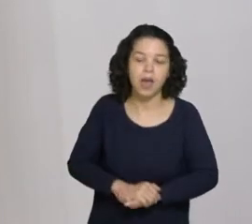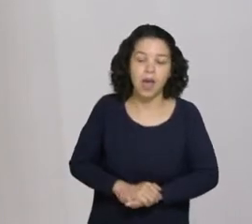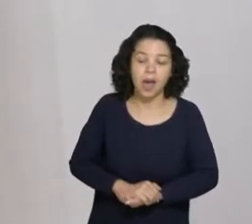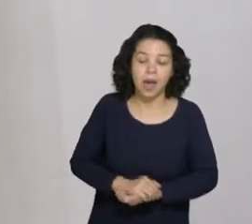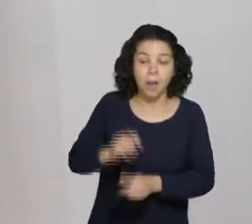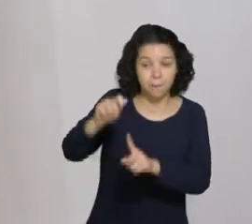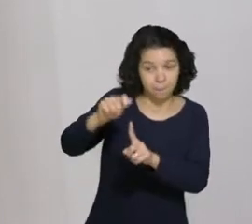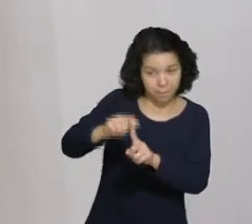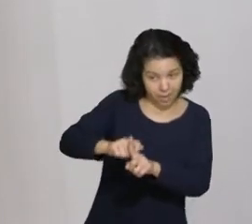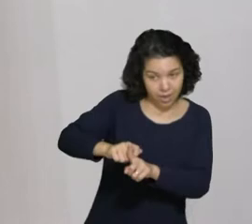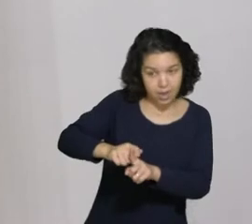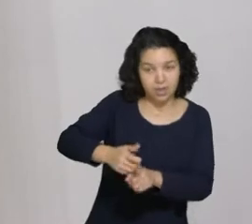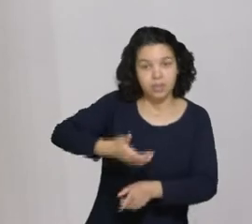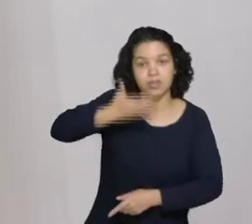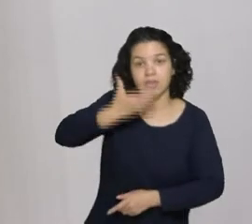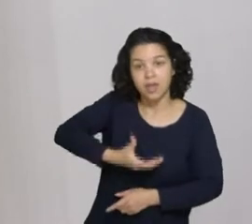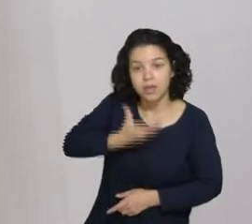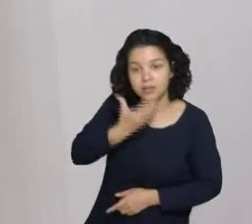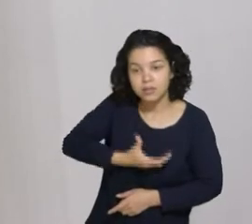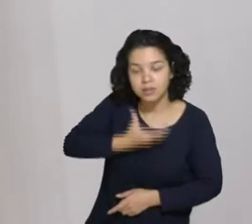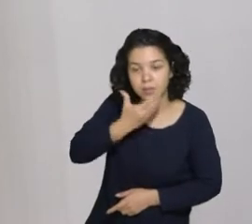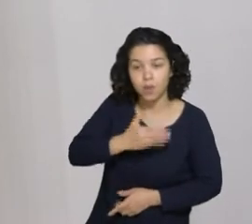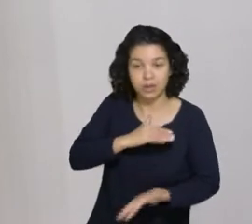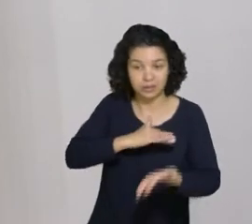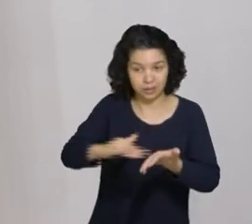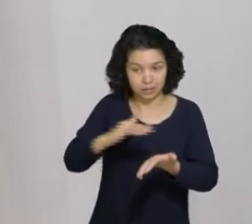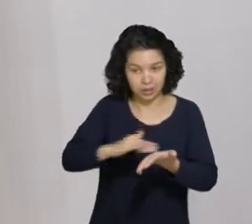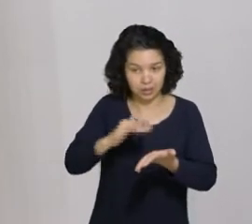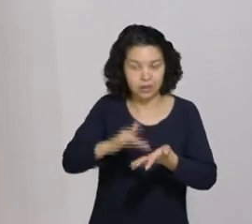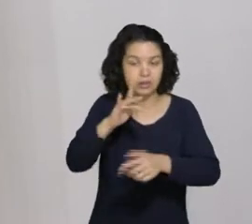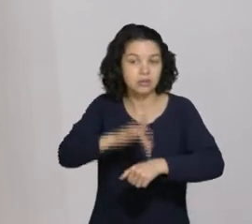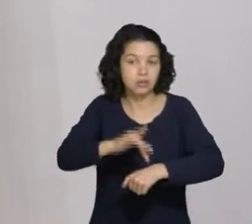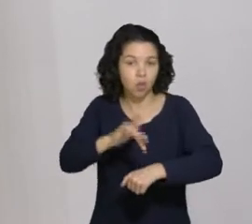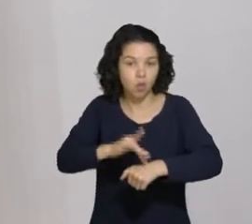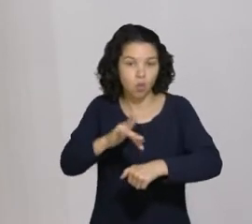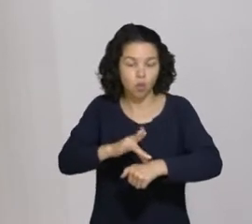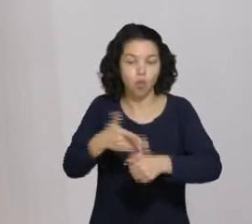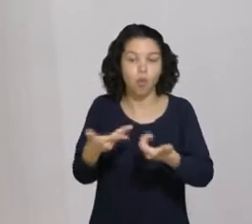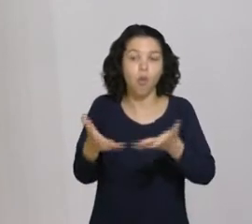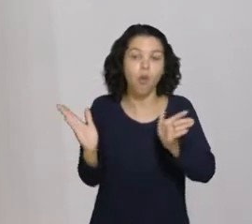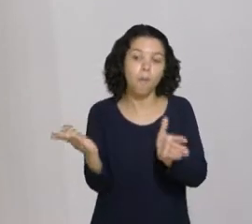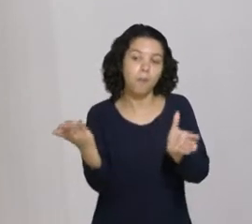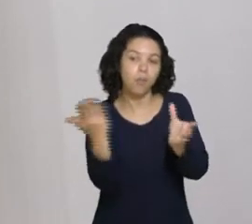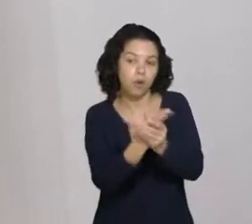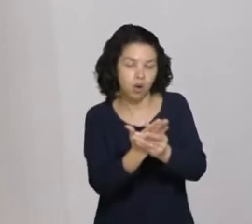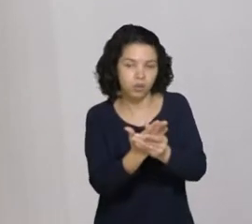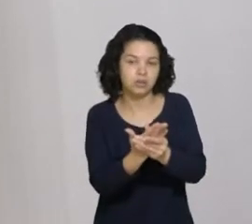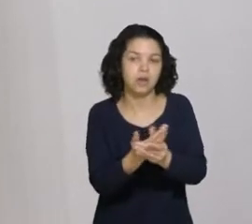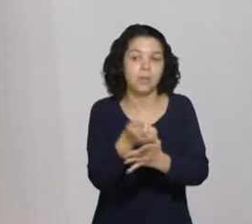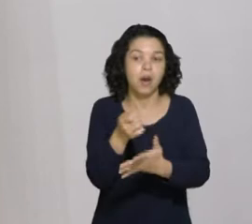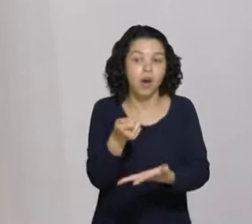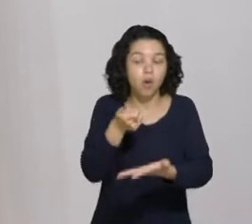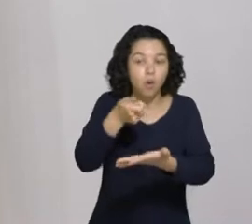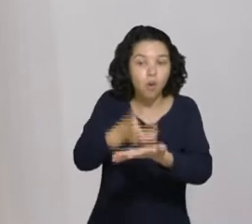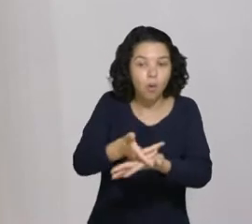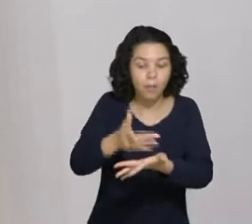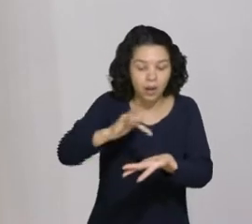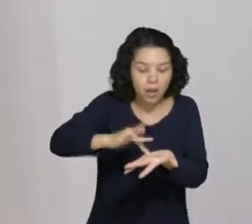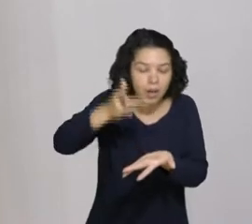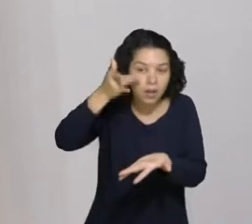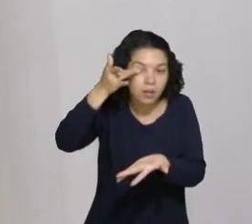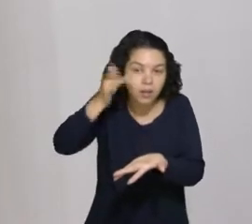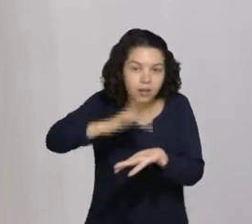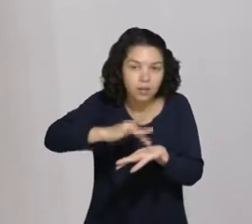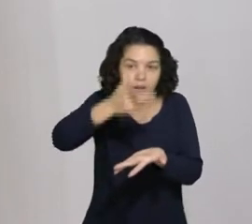em dezembro a secretaria de saúde abriu um processo para comprar lentes